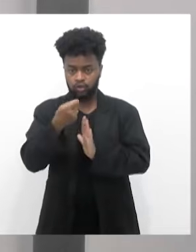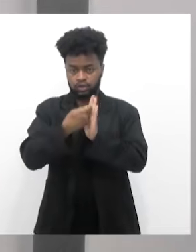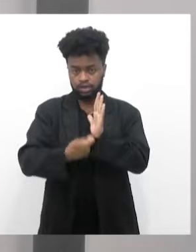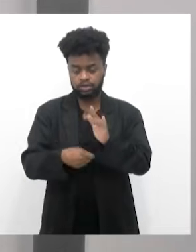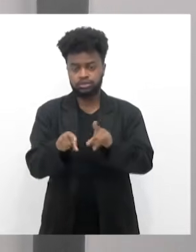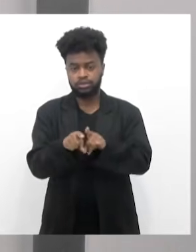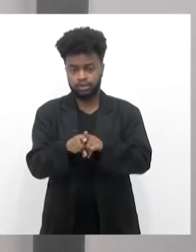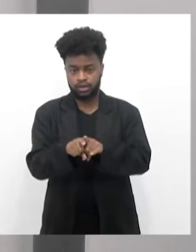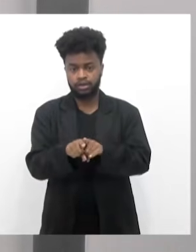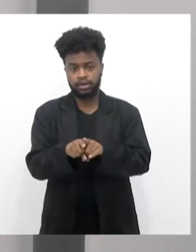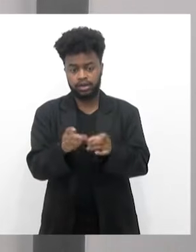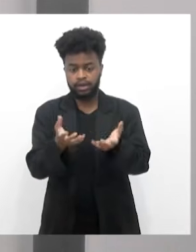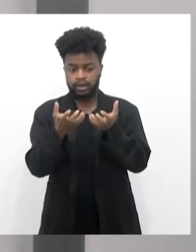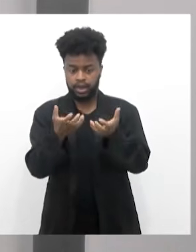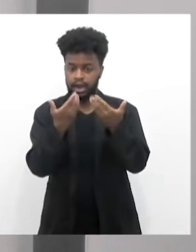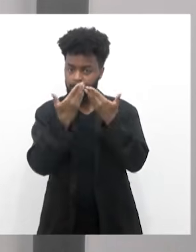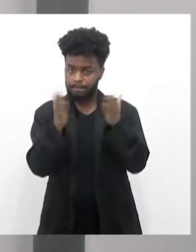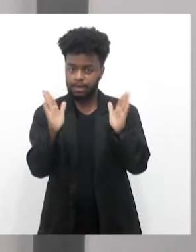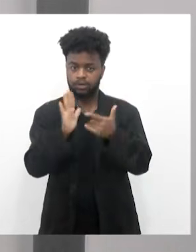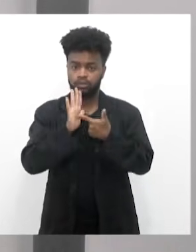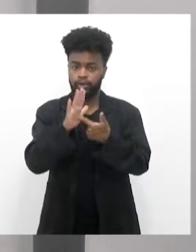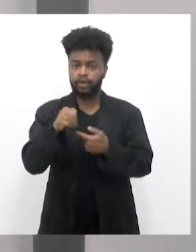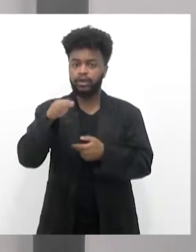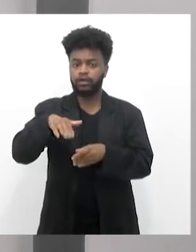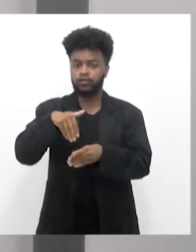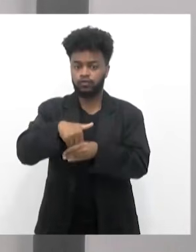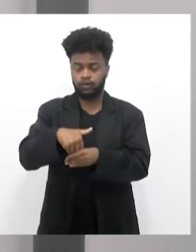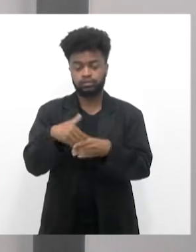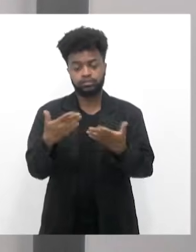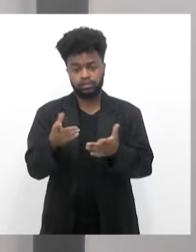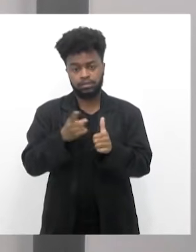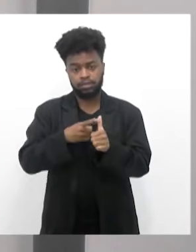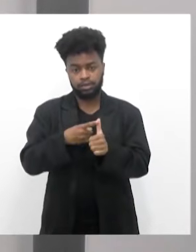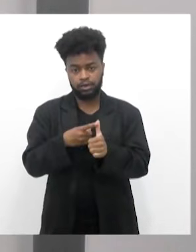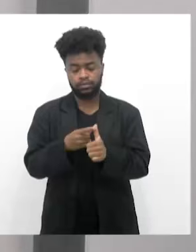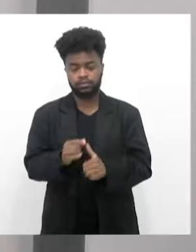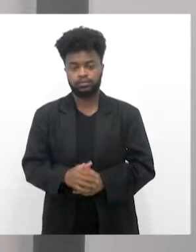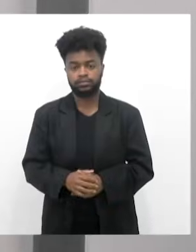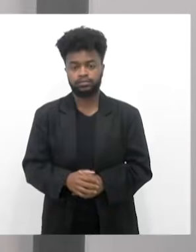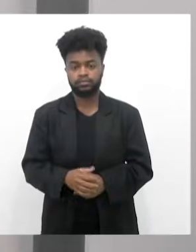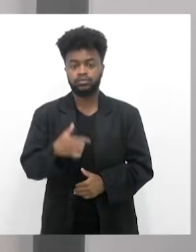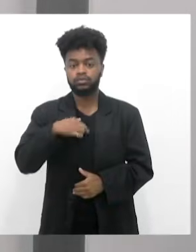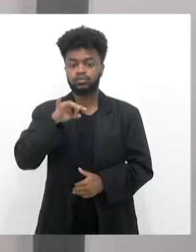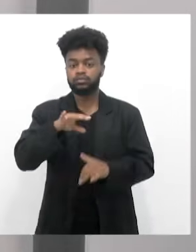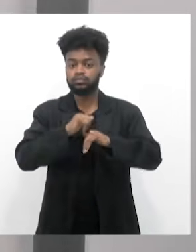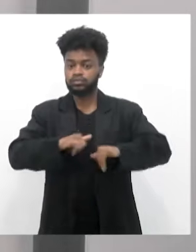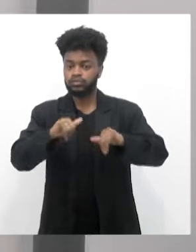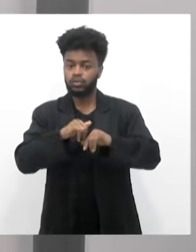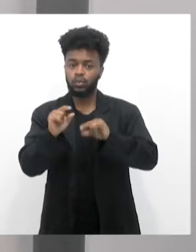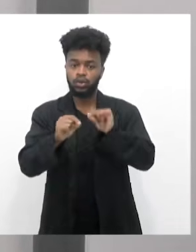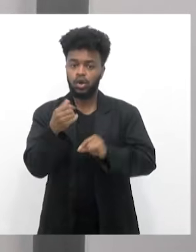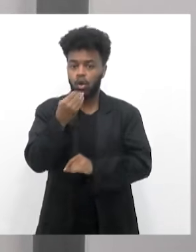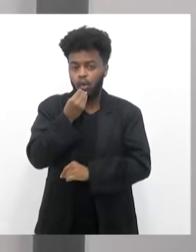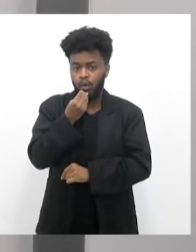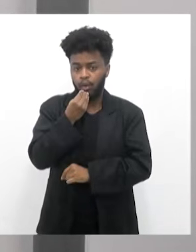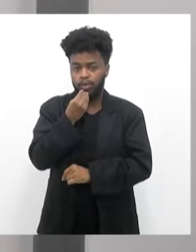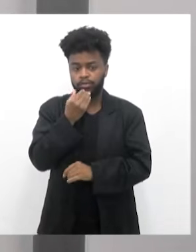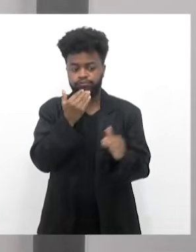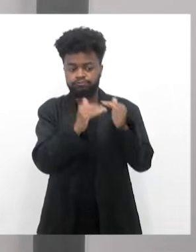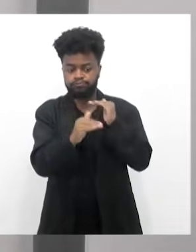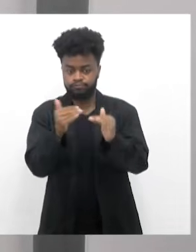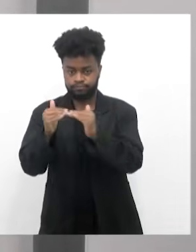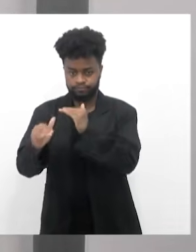que seja uma eleição aberta. Esse é o primeiro ponto. E aí estou mencionando aqui só os pontos que são, obviamente, os mais